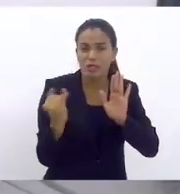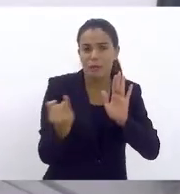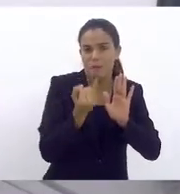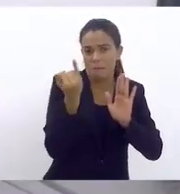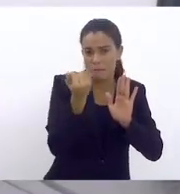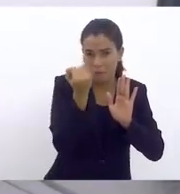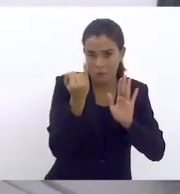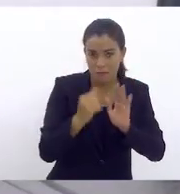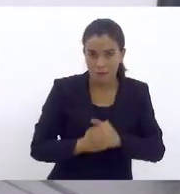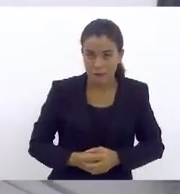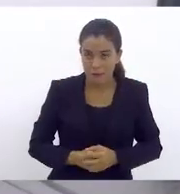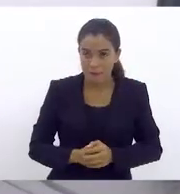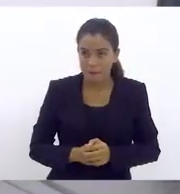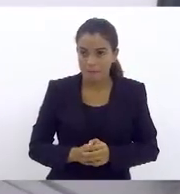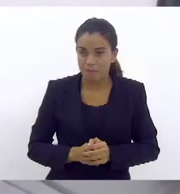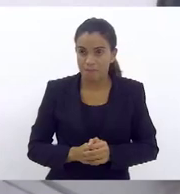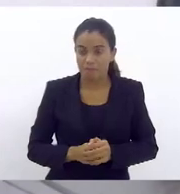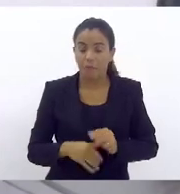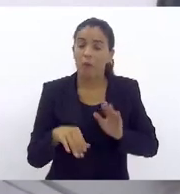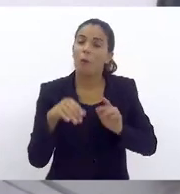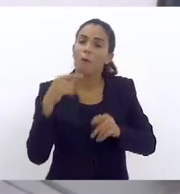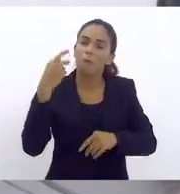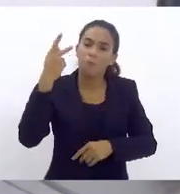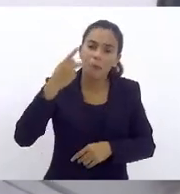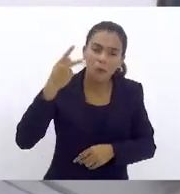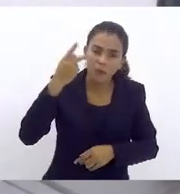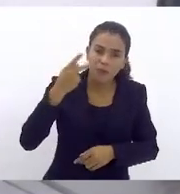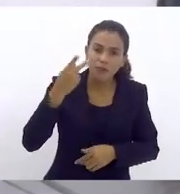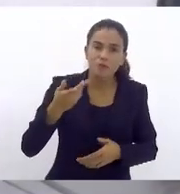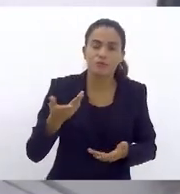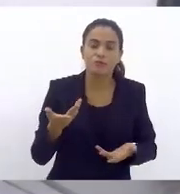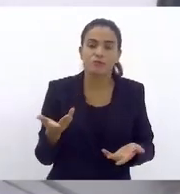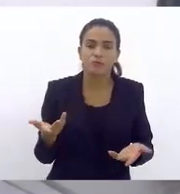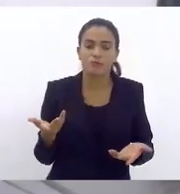momento para uma política que